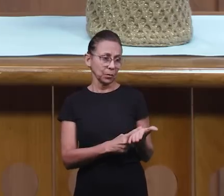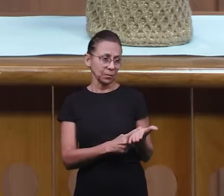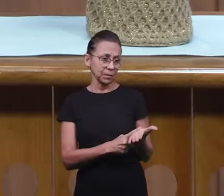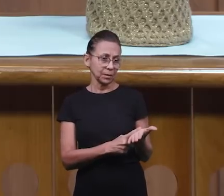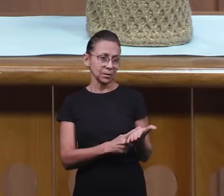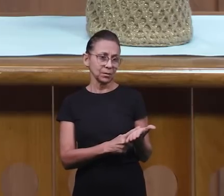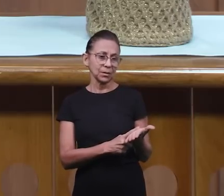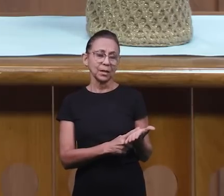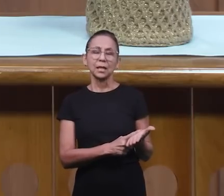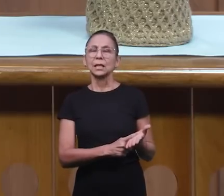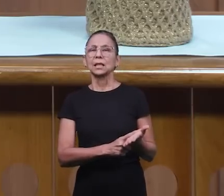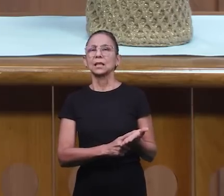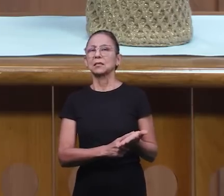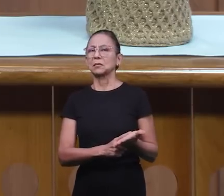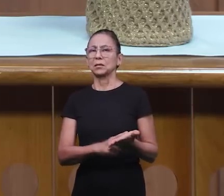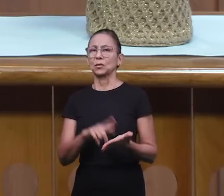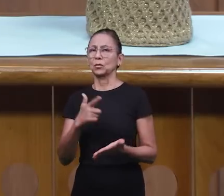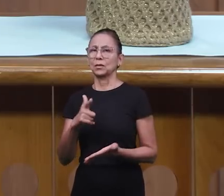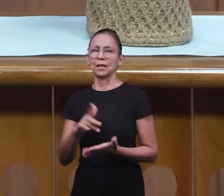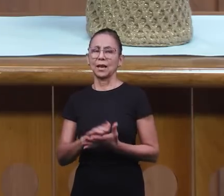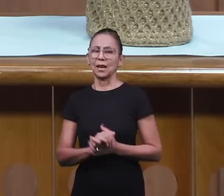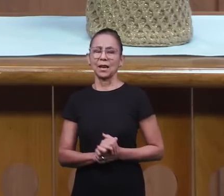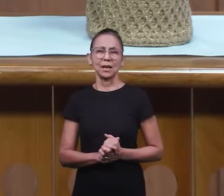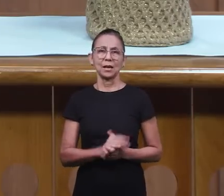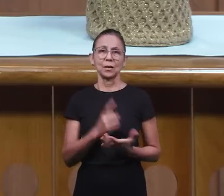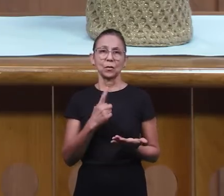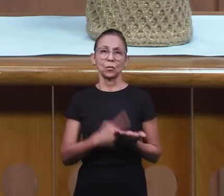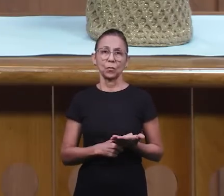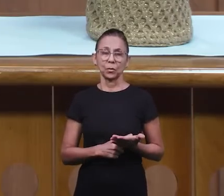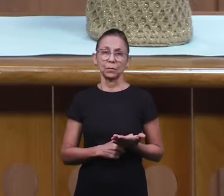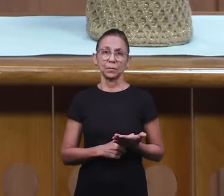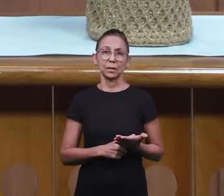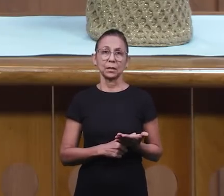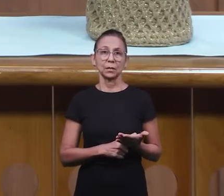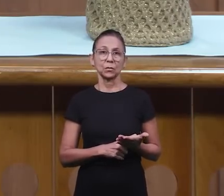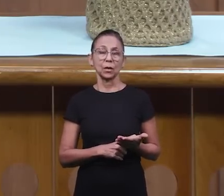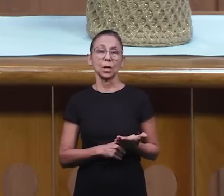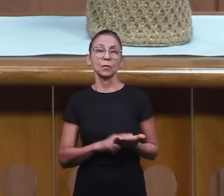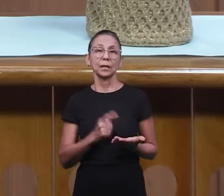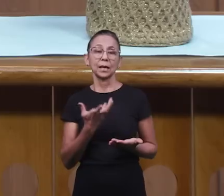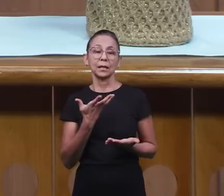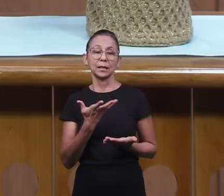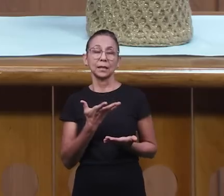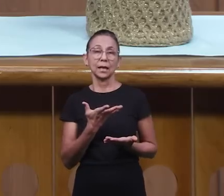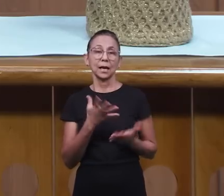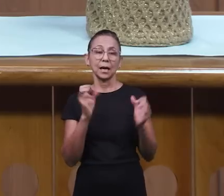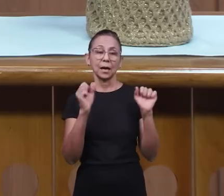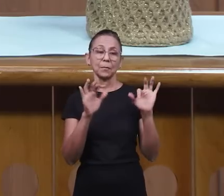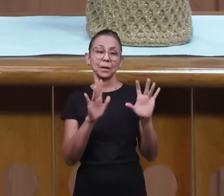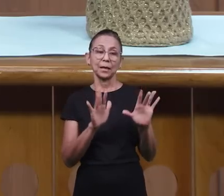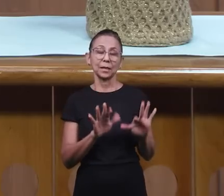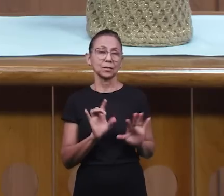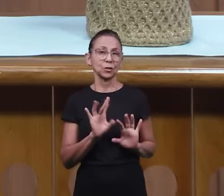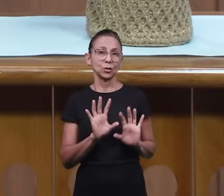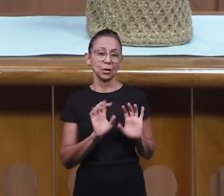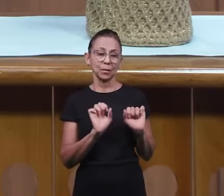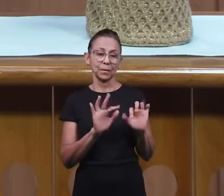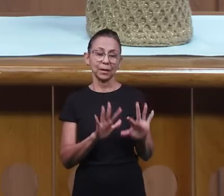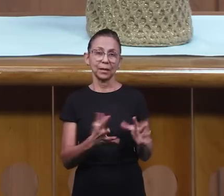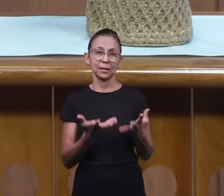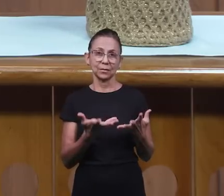sem compromisso. O compromisso não é com o abençoador, é só com a bênção, mas é sem compromisso com o